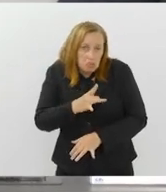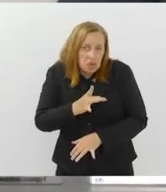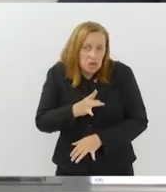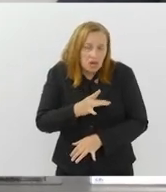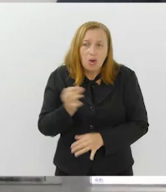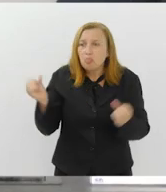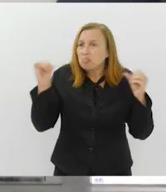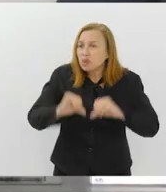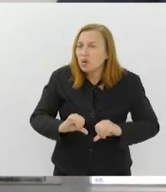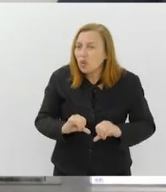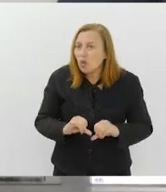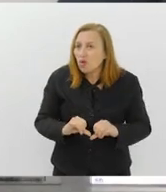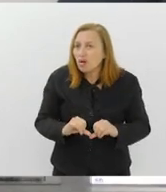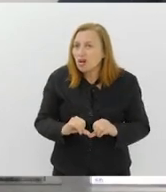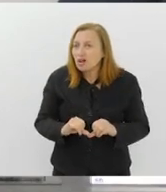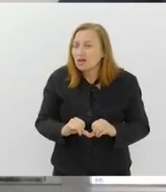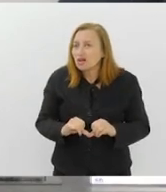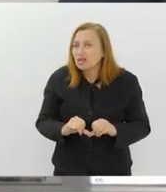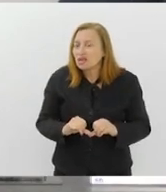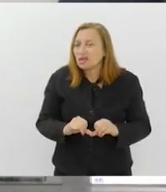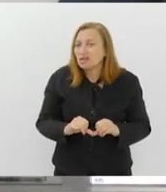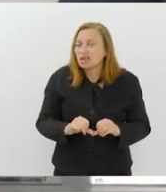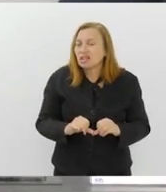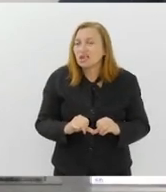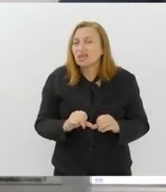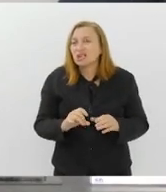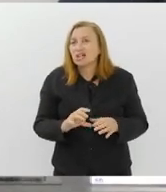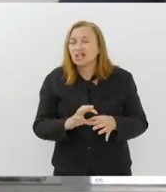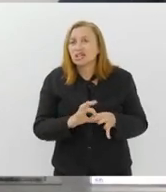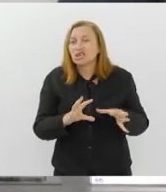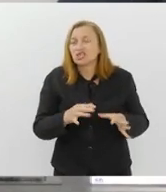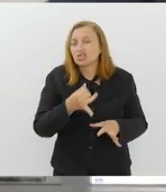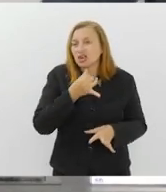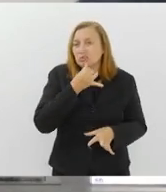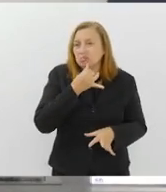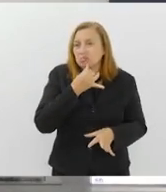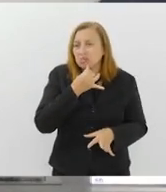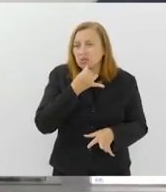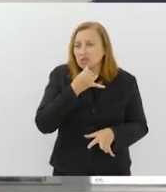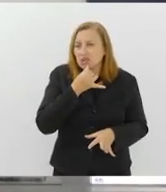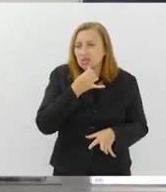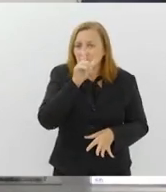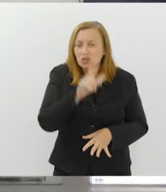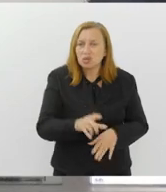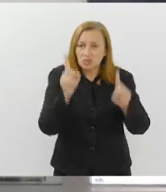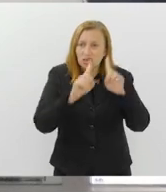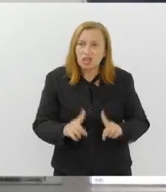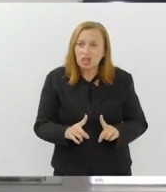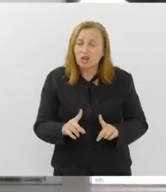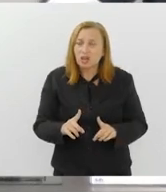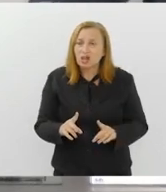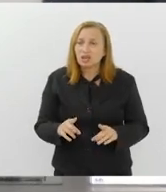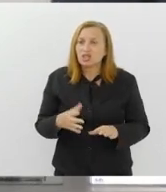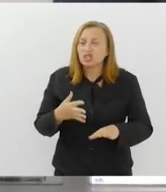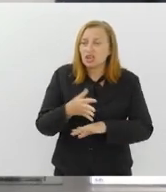pior coisa é frustrar uma pessoa com deficiência. Eu tenho medo de ficar aqui, de estar todo mundo vindo, chegar num lugar, essa CPI